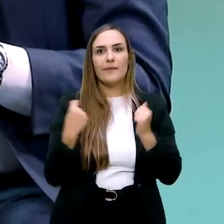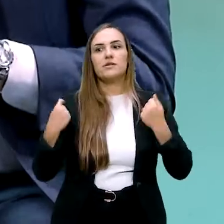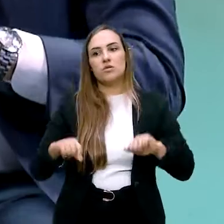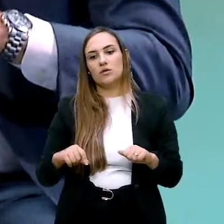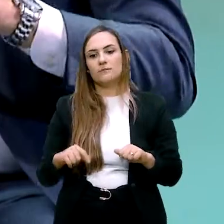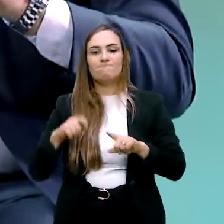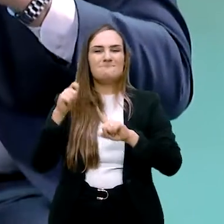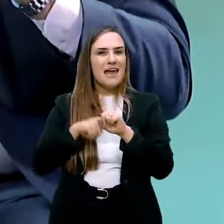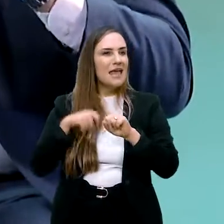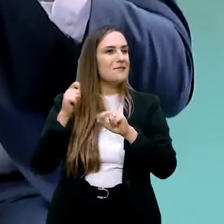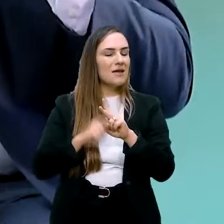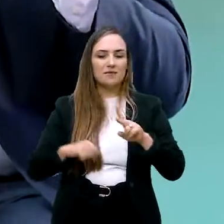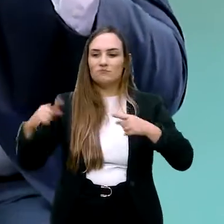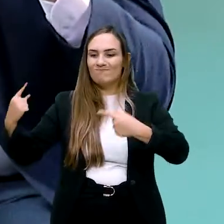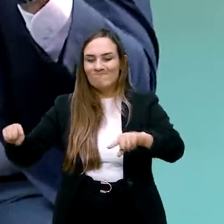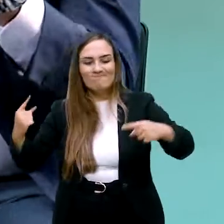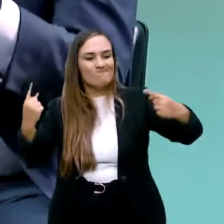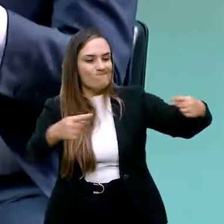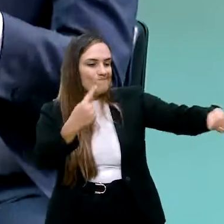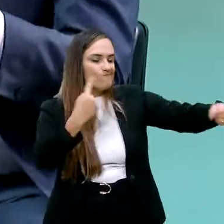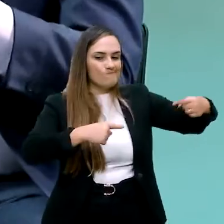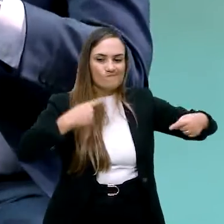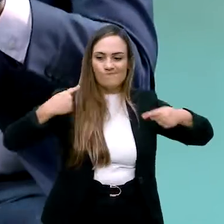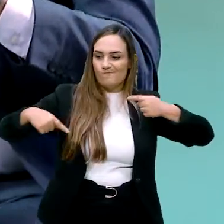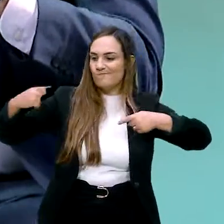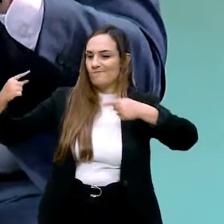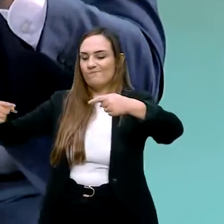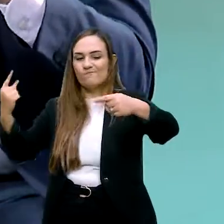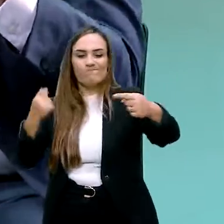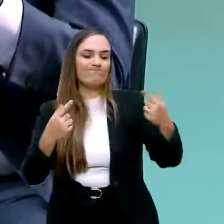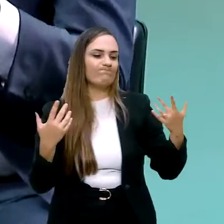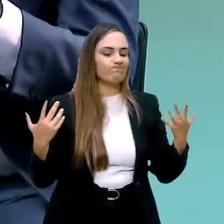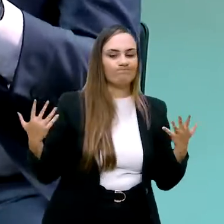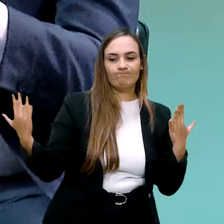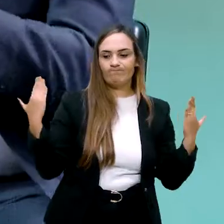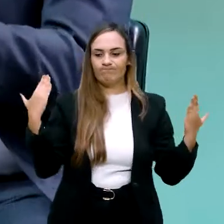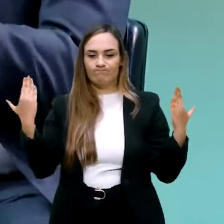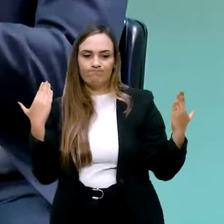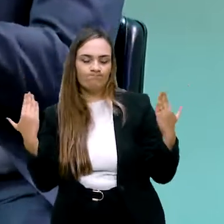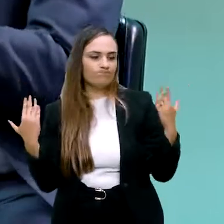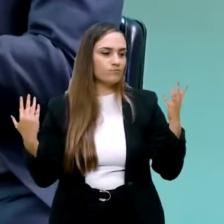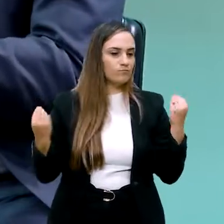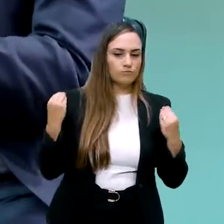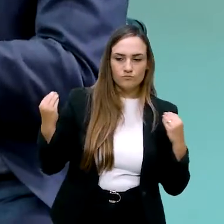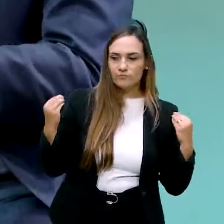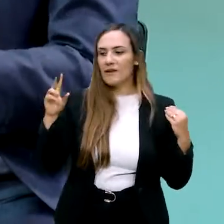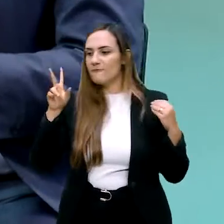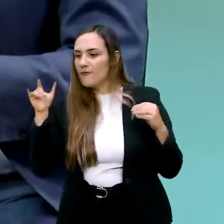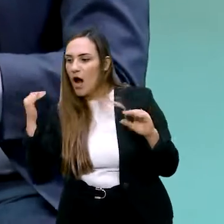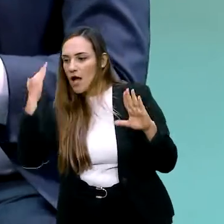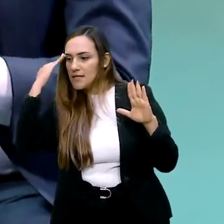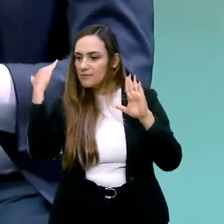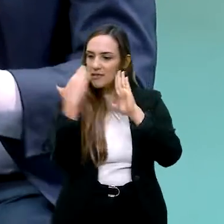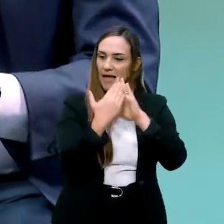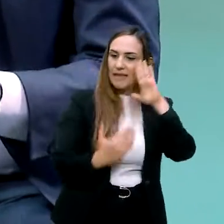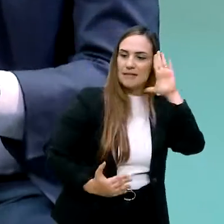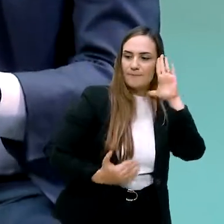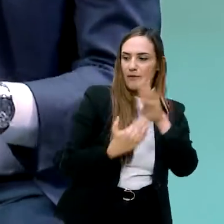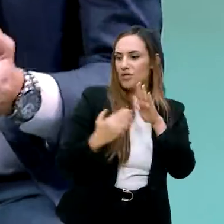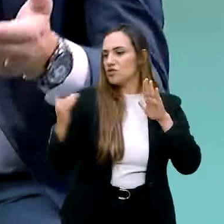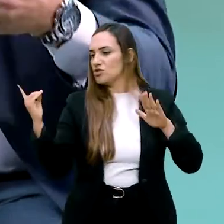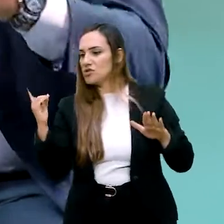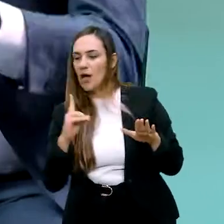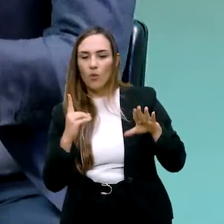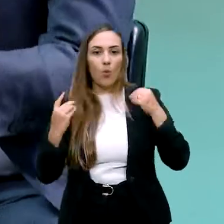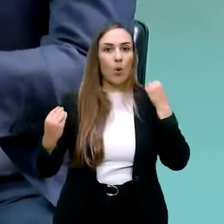ali colocar todos os valores que este assunto congrega em